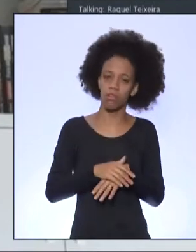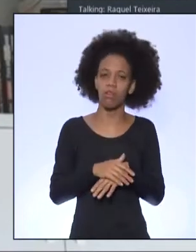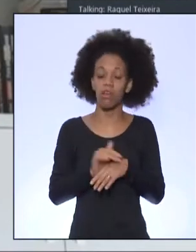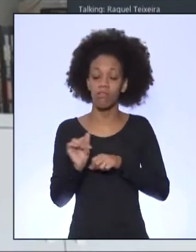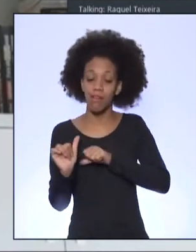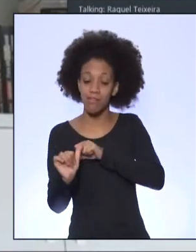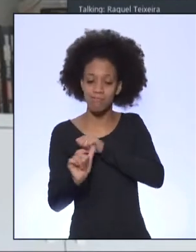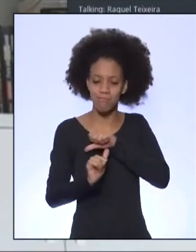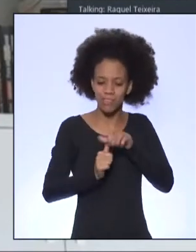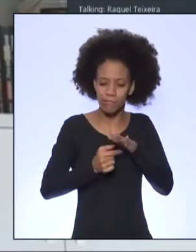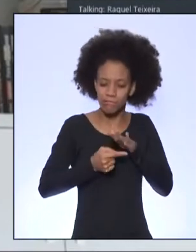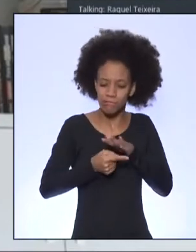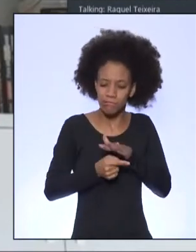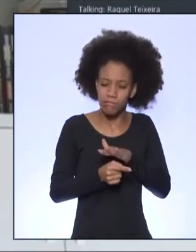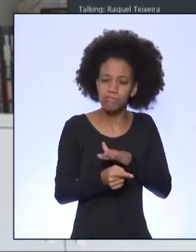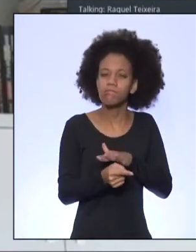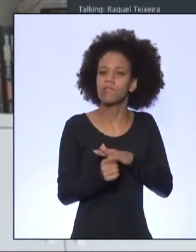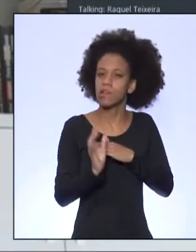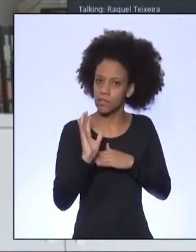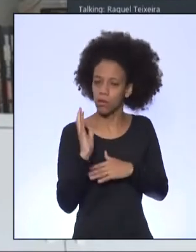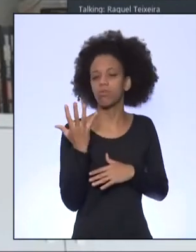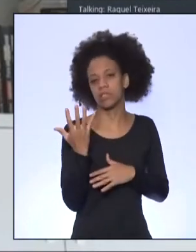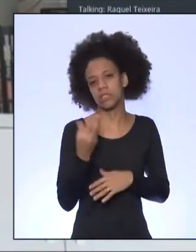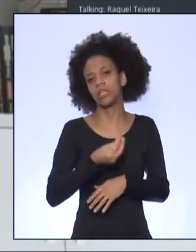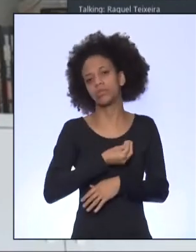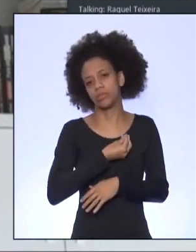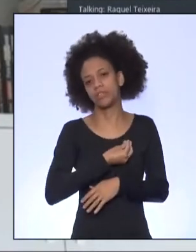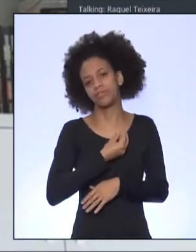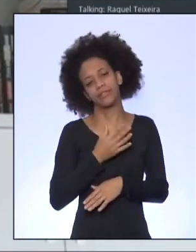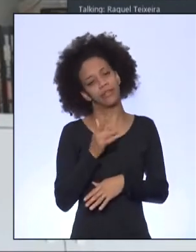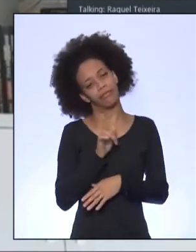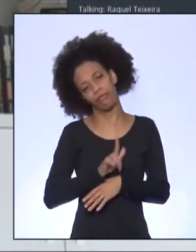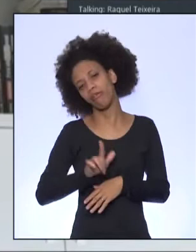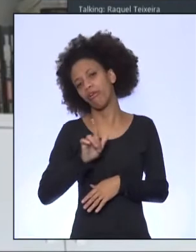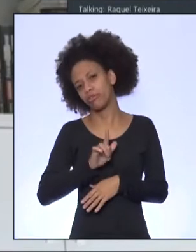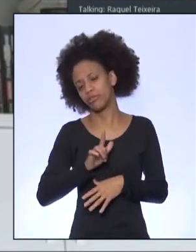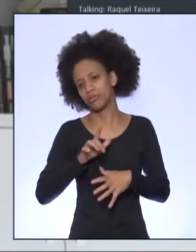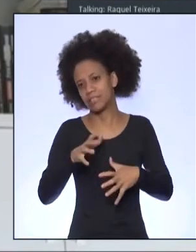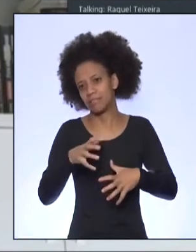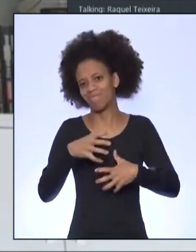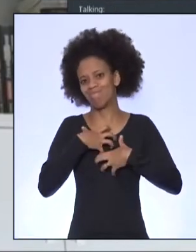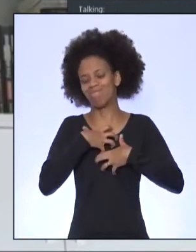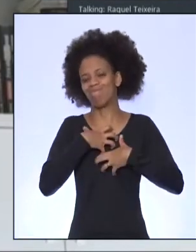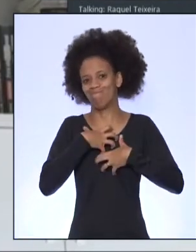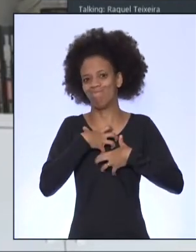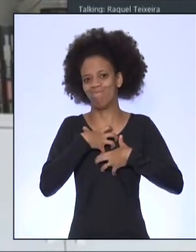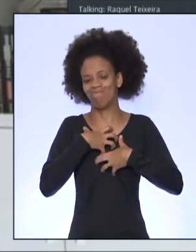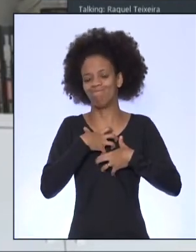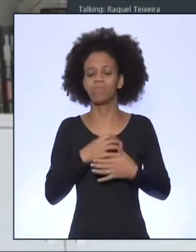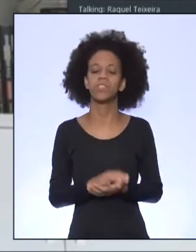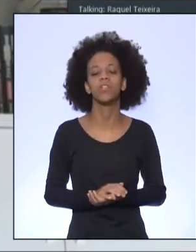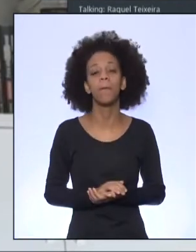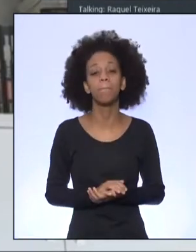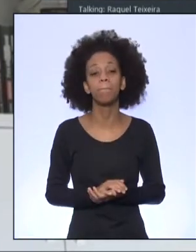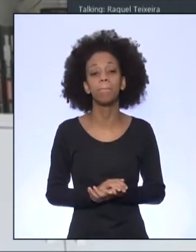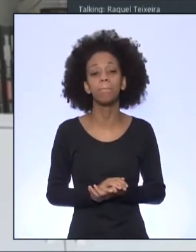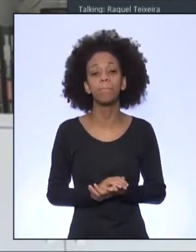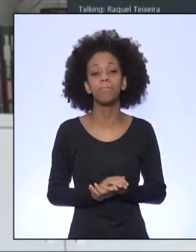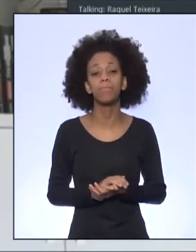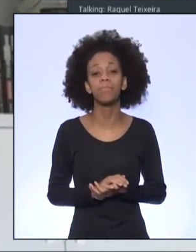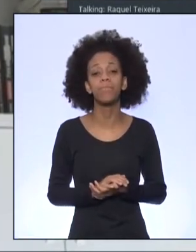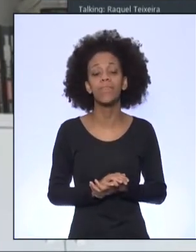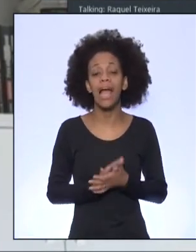estruturais profundas que estão acontecendo e, claro, nos afetando, né? A